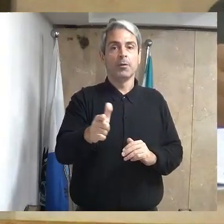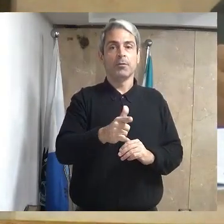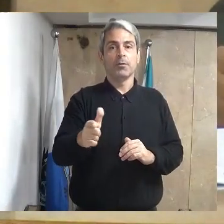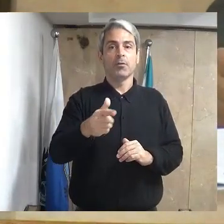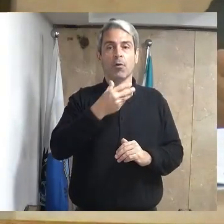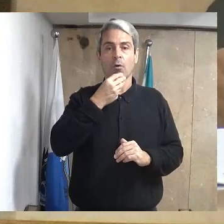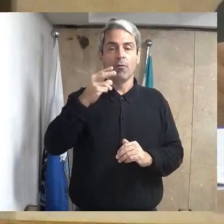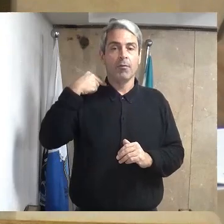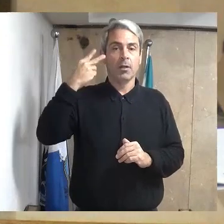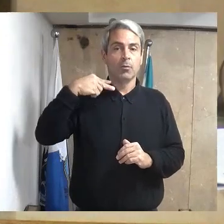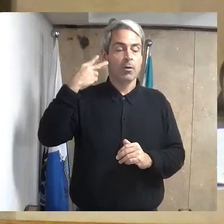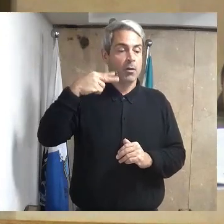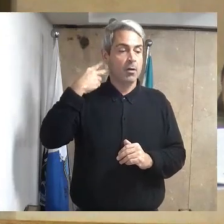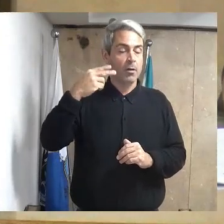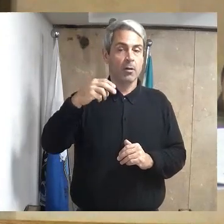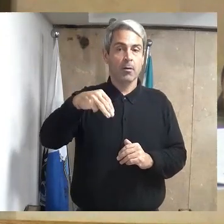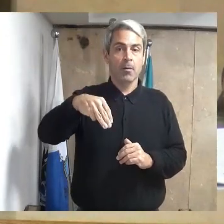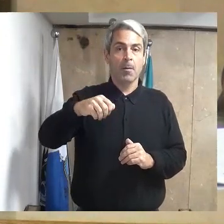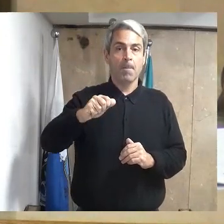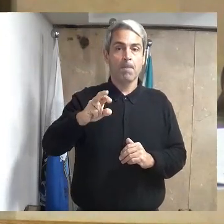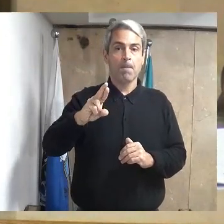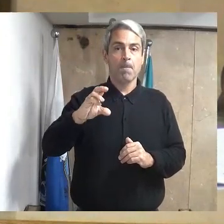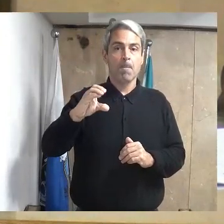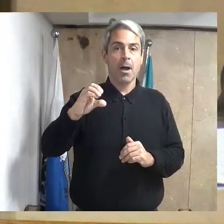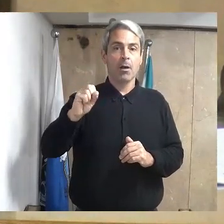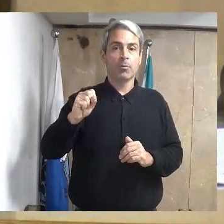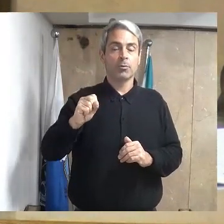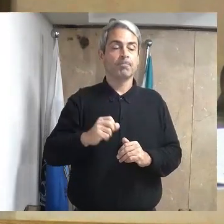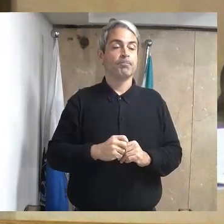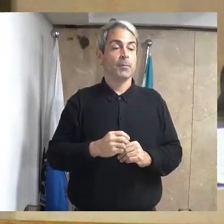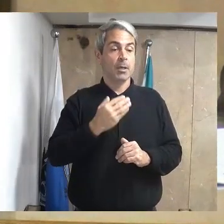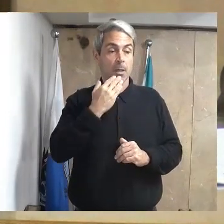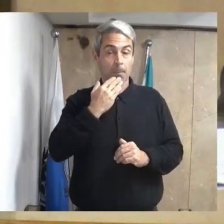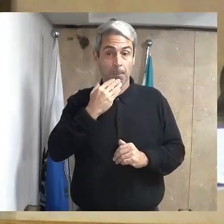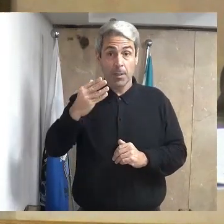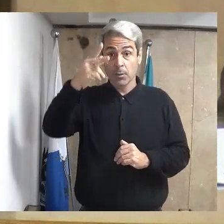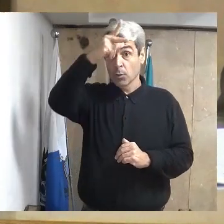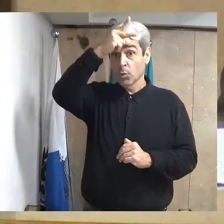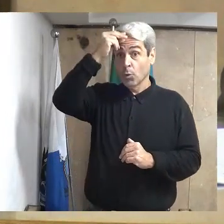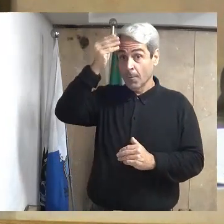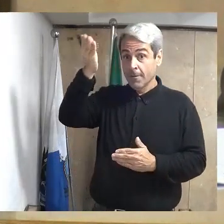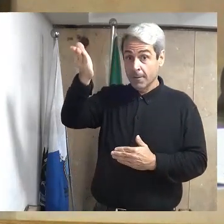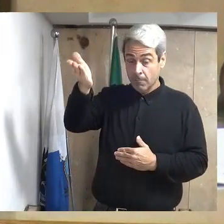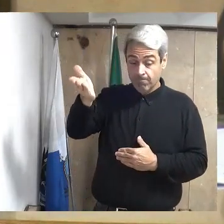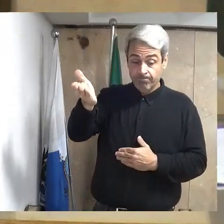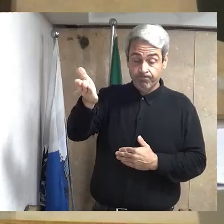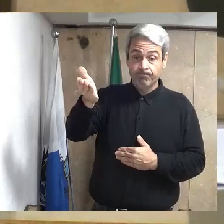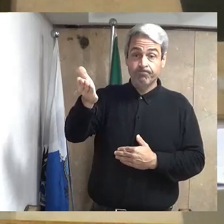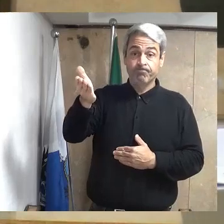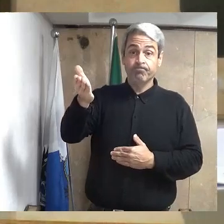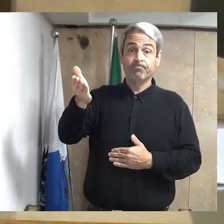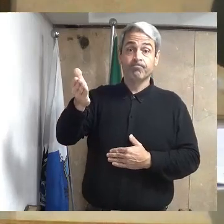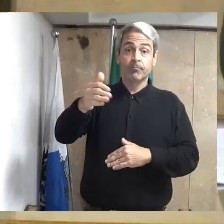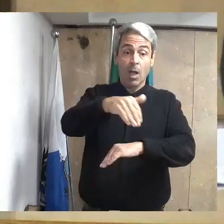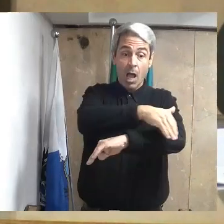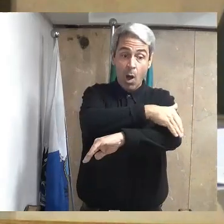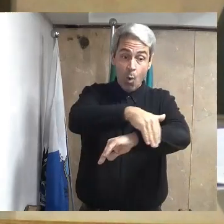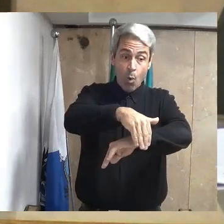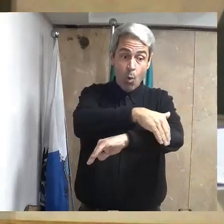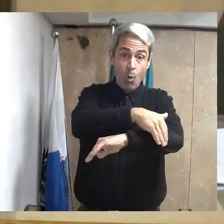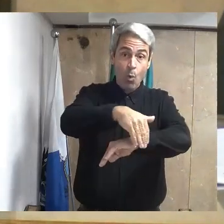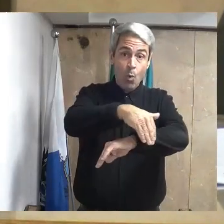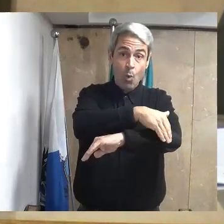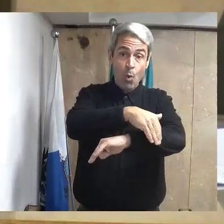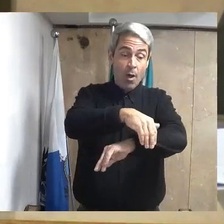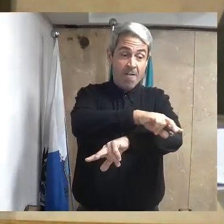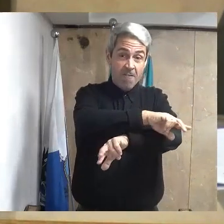5025/2022, do excelentíssimo senhor vereador Marcos Fernando de Araújo, solicitando ao excelentíssimo senhor prefeito, que as ruas São Marcos,